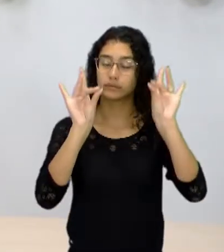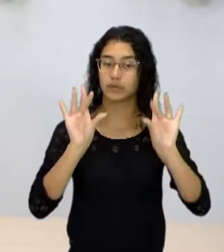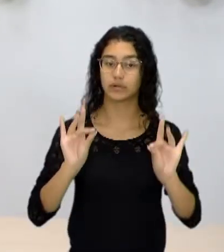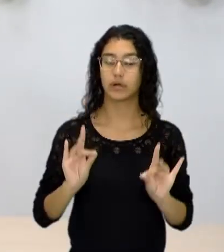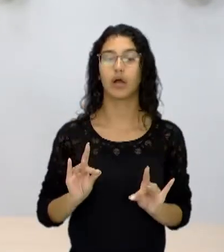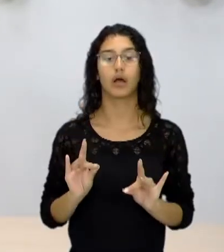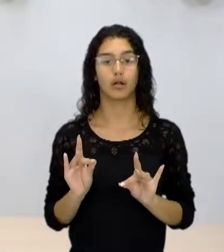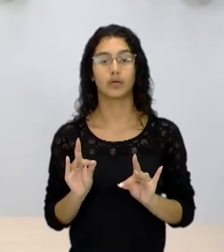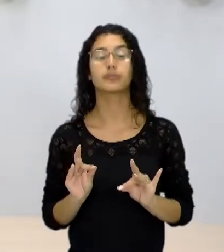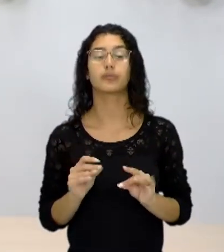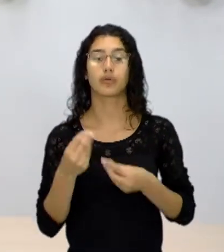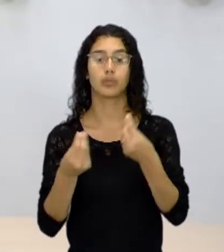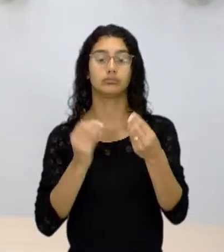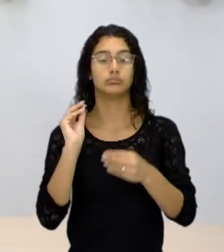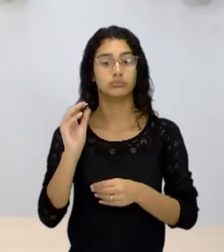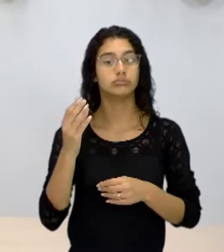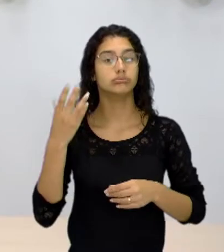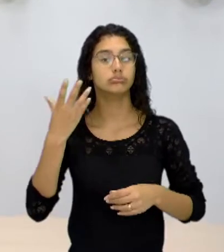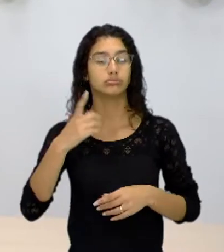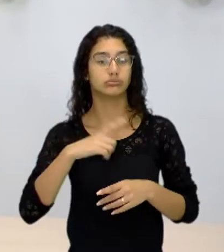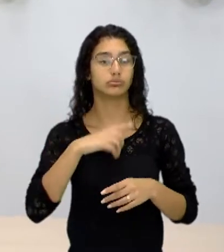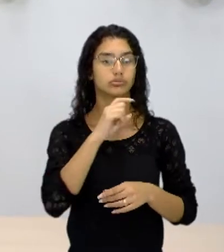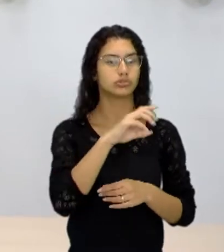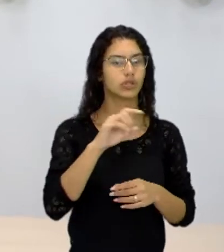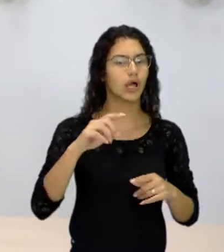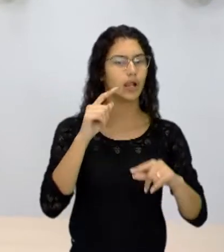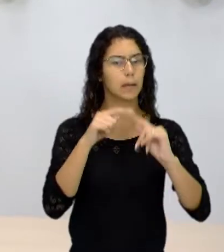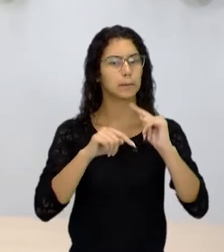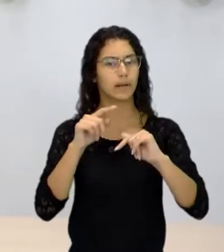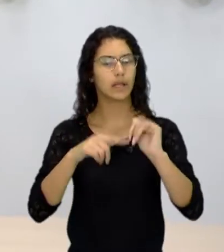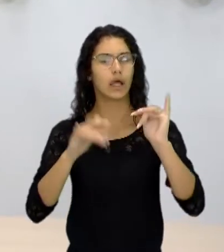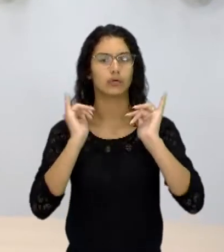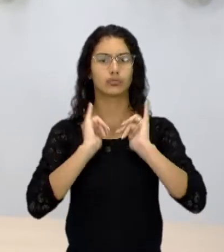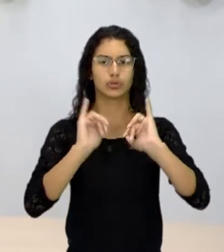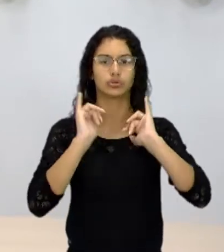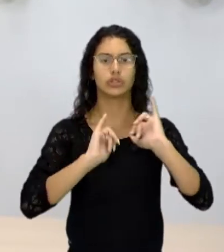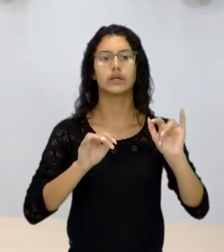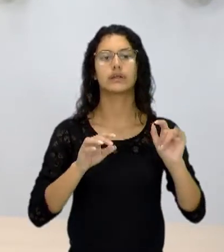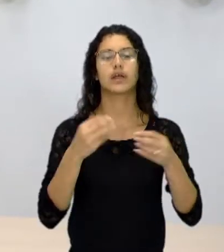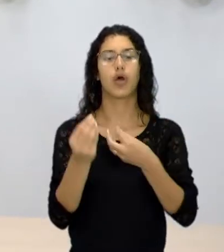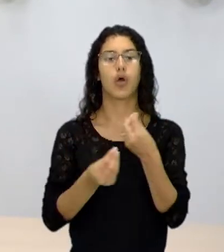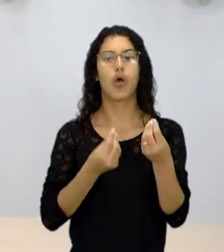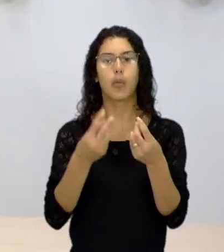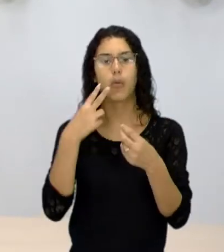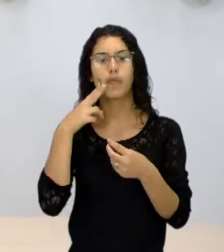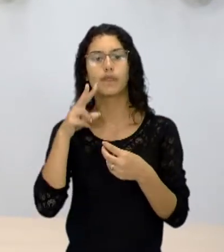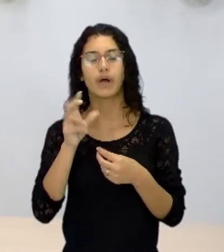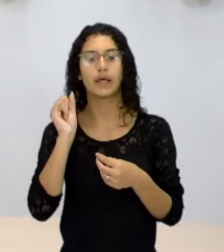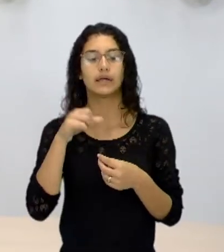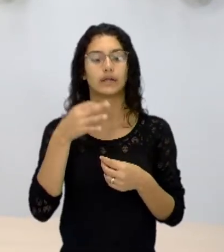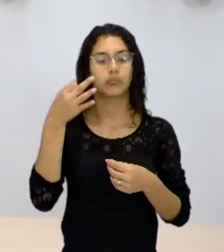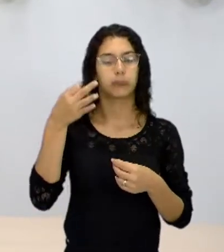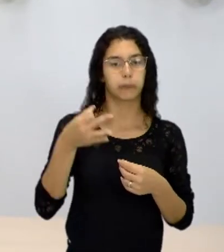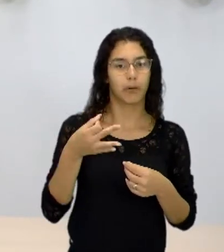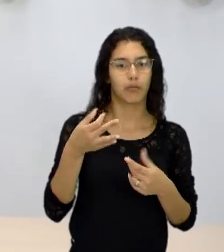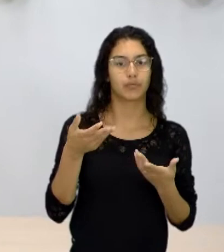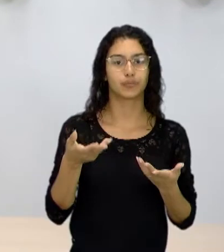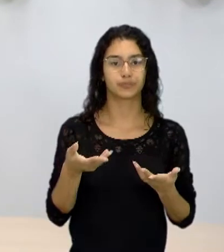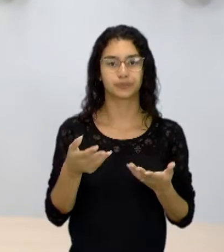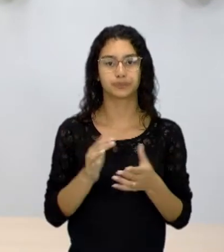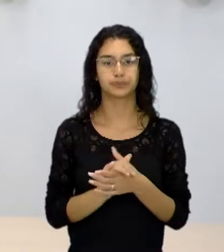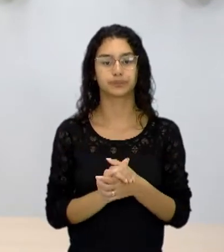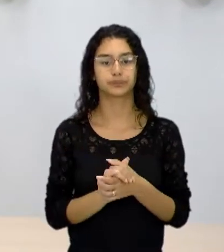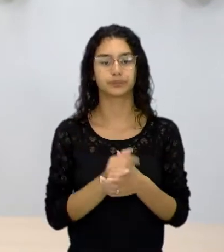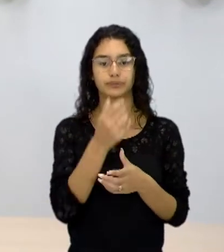minuciosidade como que funciona a abordagem de cada matéria, de cada notícia, como que eles verificam a abordagem de cada veículo